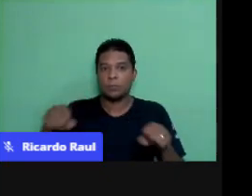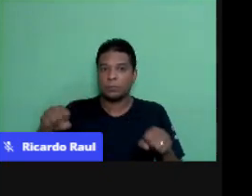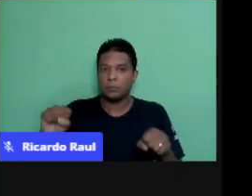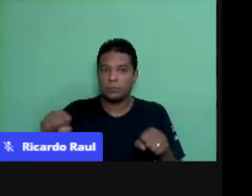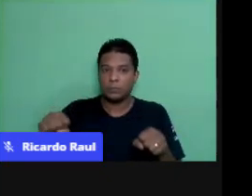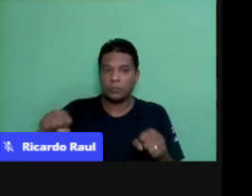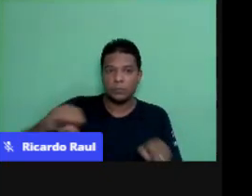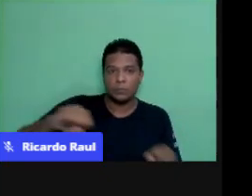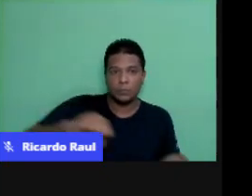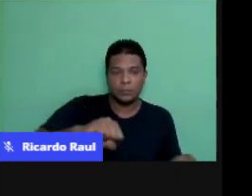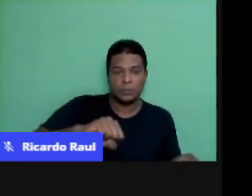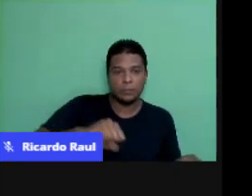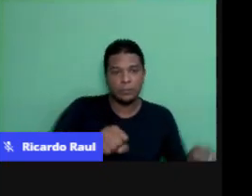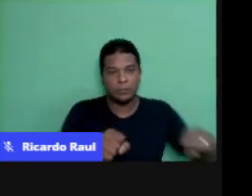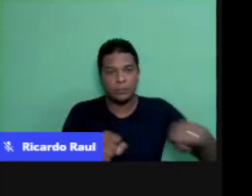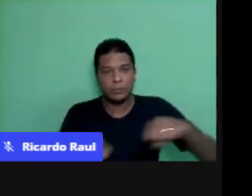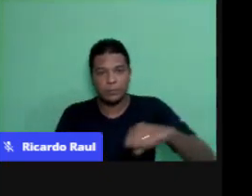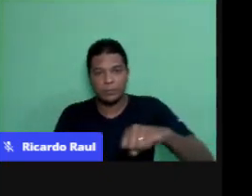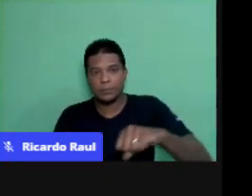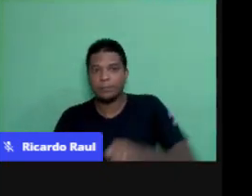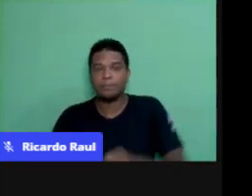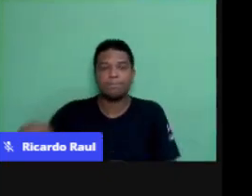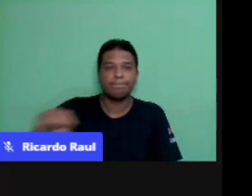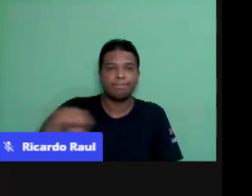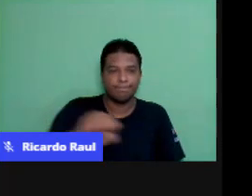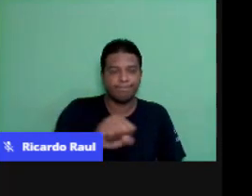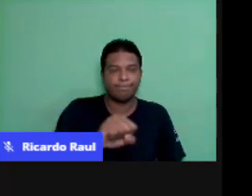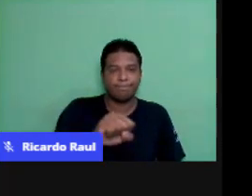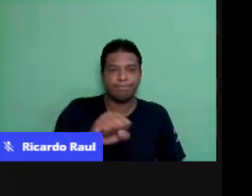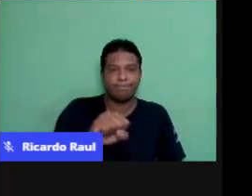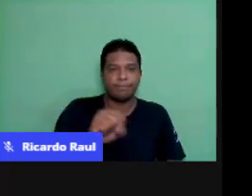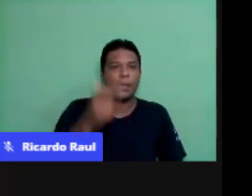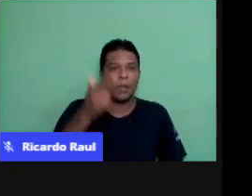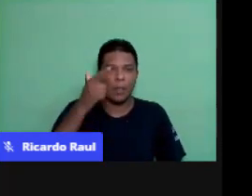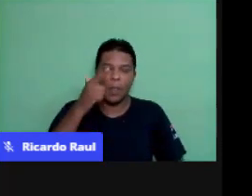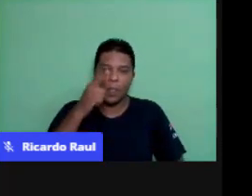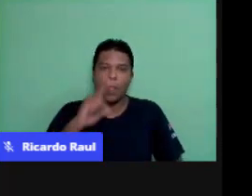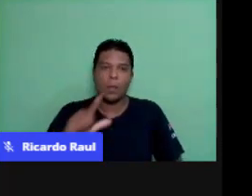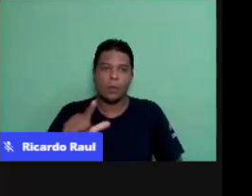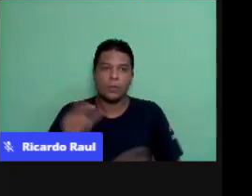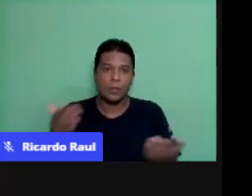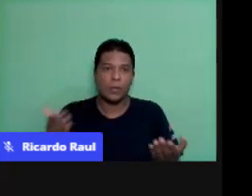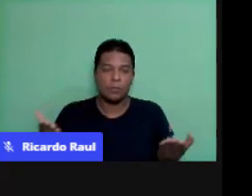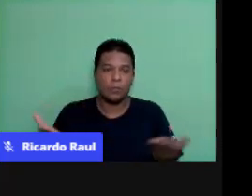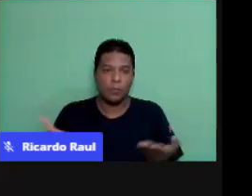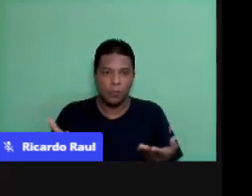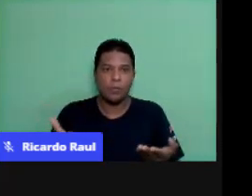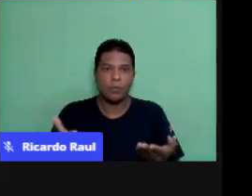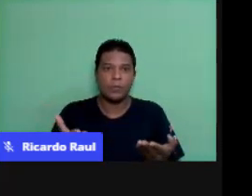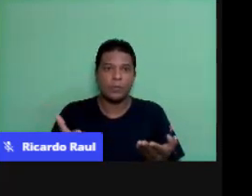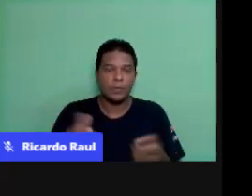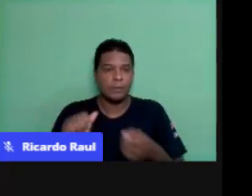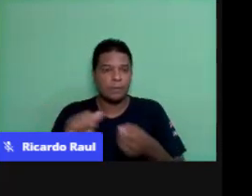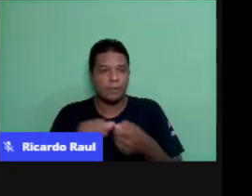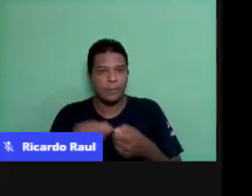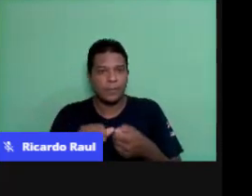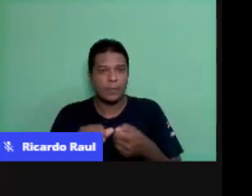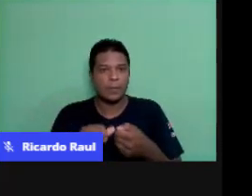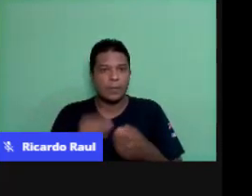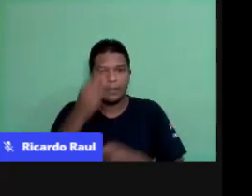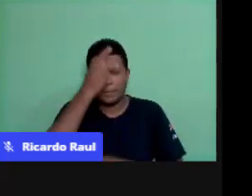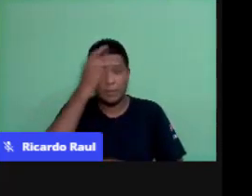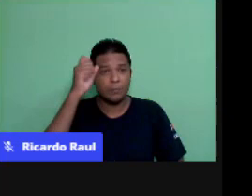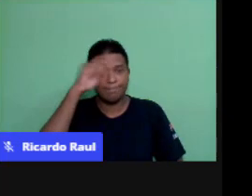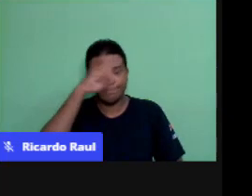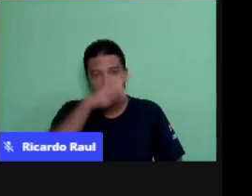fazer um zigue-zague no cone, ele vai precisar dessa habilidade que hoje eu estou trabalhando com ele. Quantas pessoas têm dificuldade? Reprova